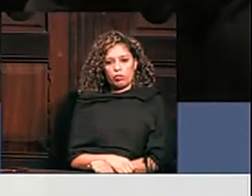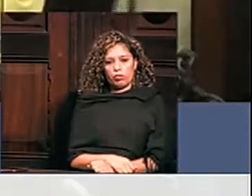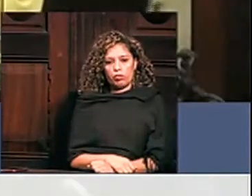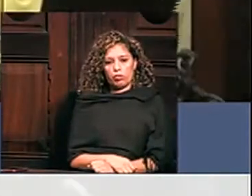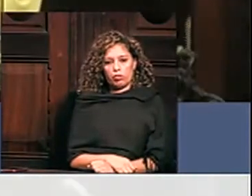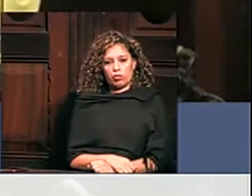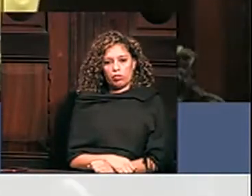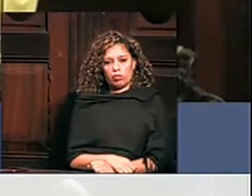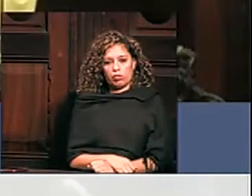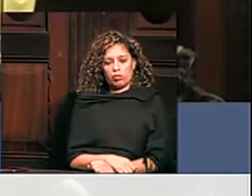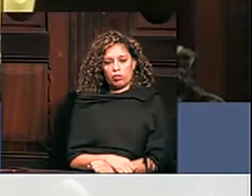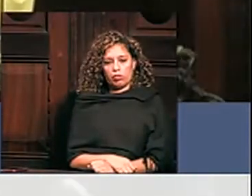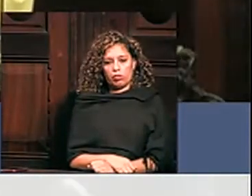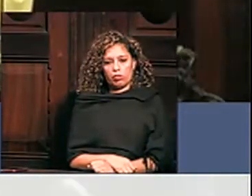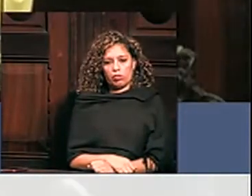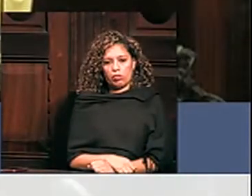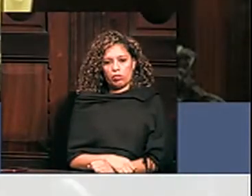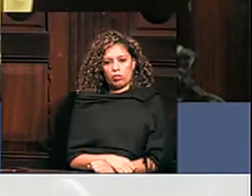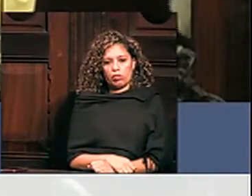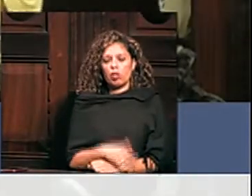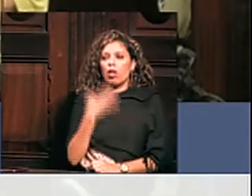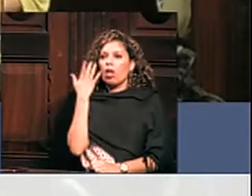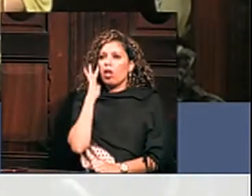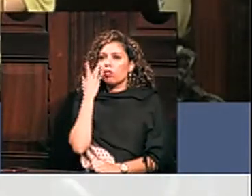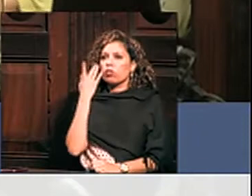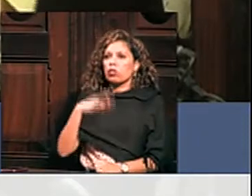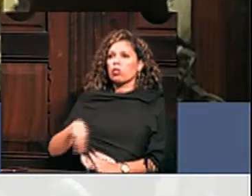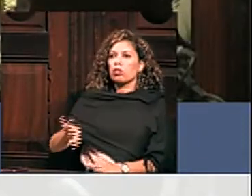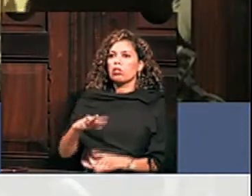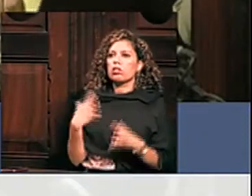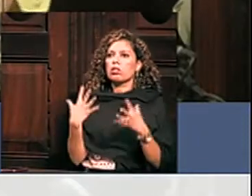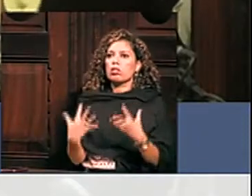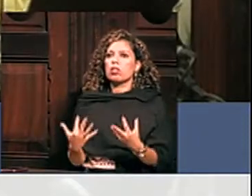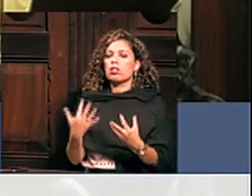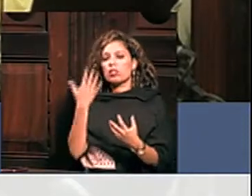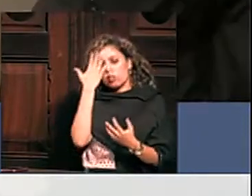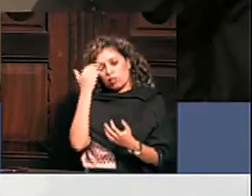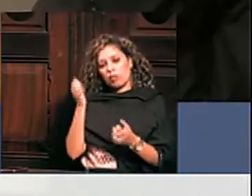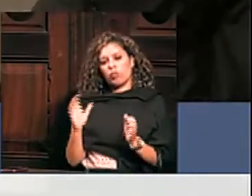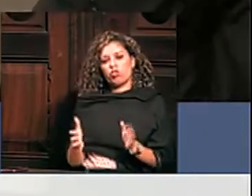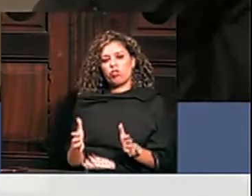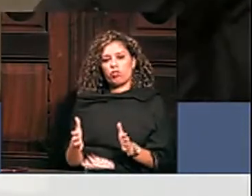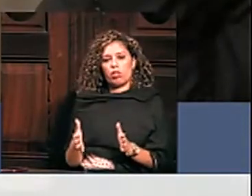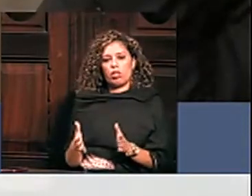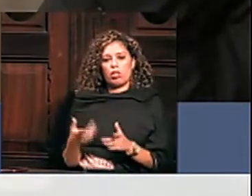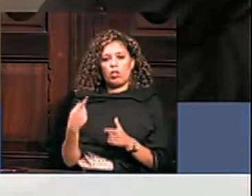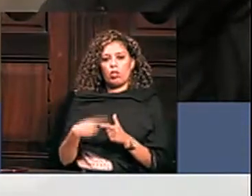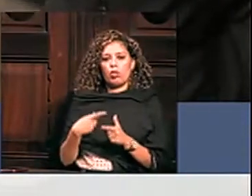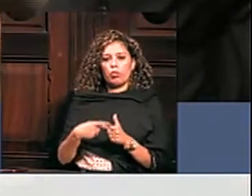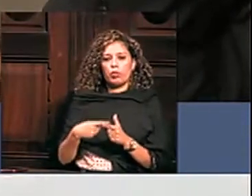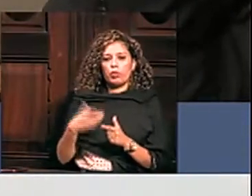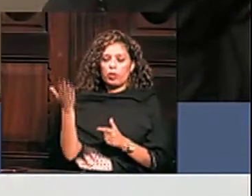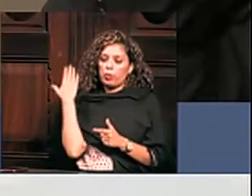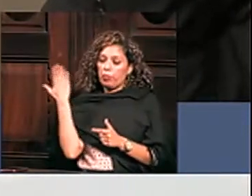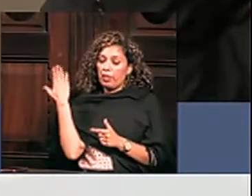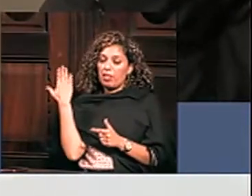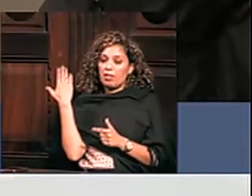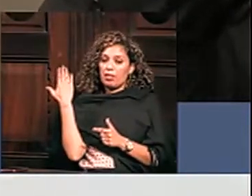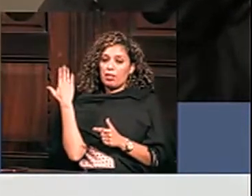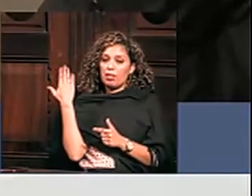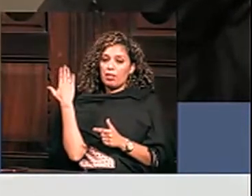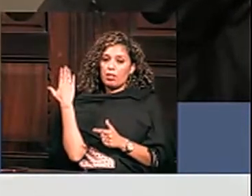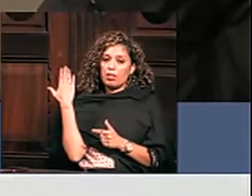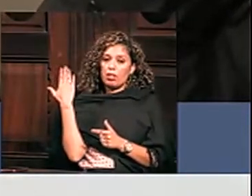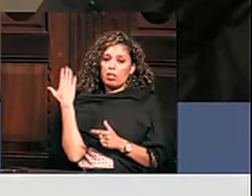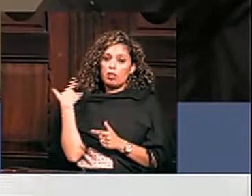votar. Não só daquela, como todas as demais, articulei aqui a anistia. Por quê? Porque eu fui punido igualmente quando